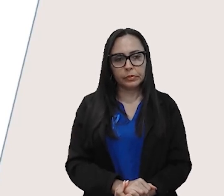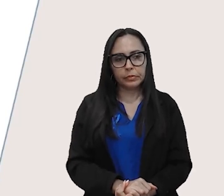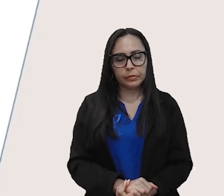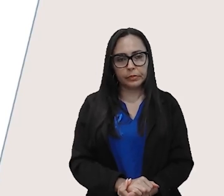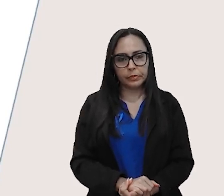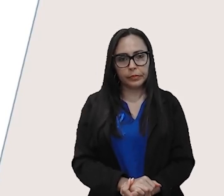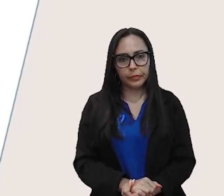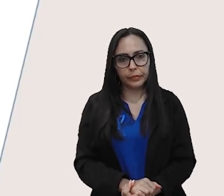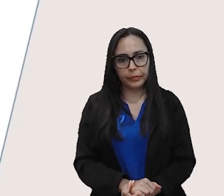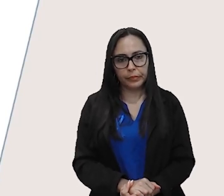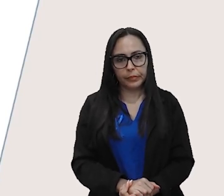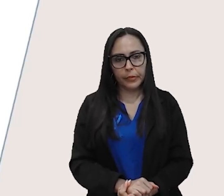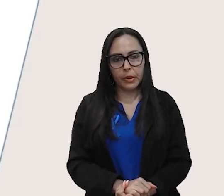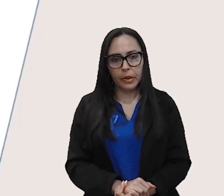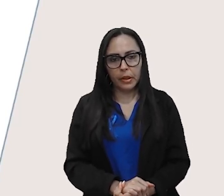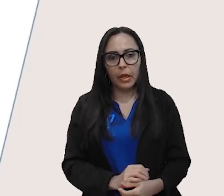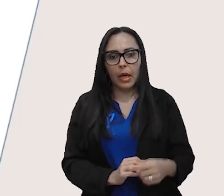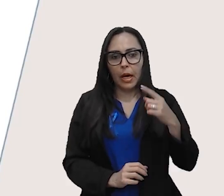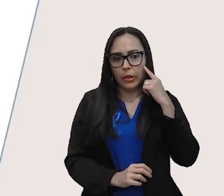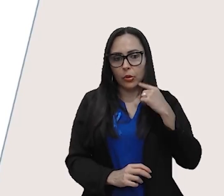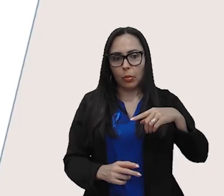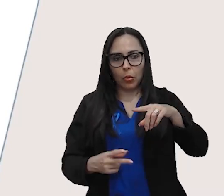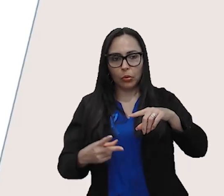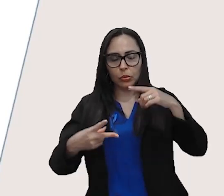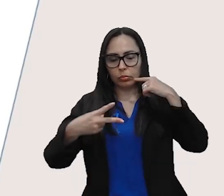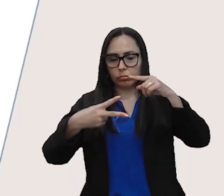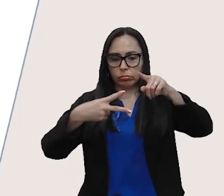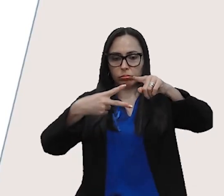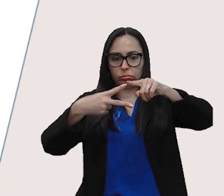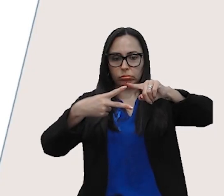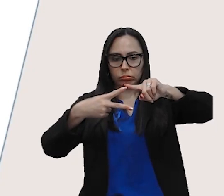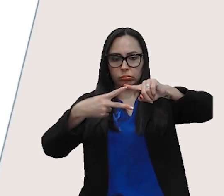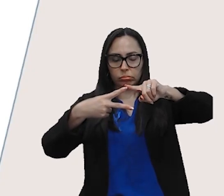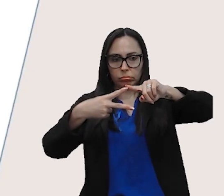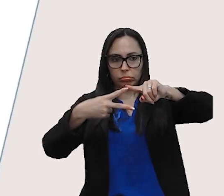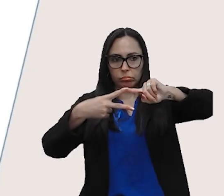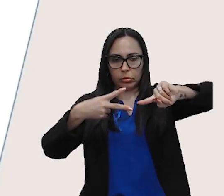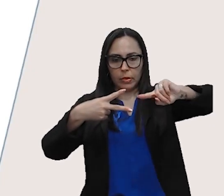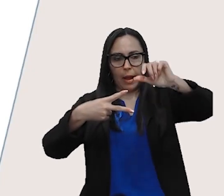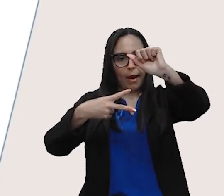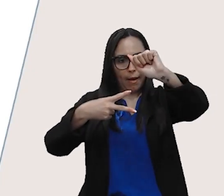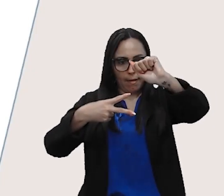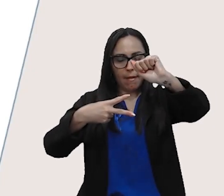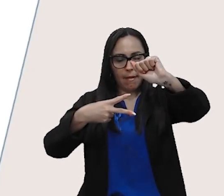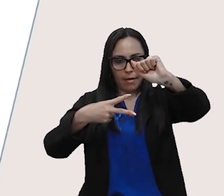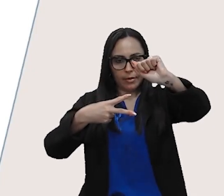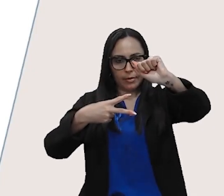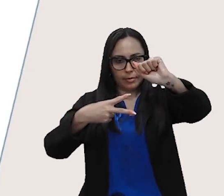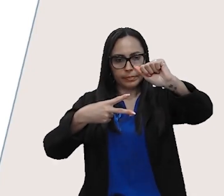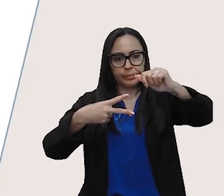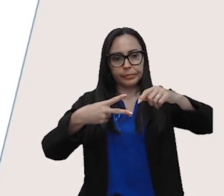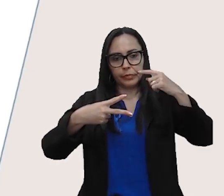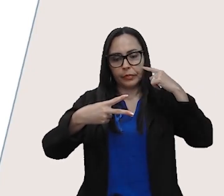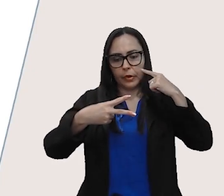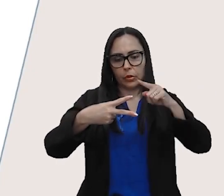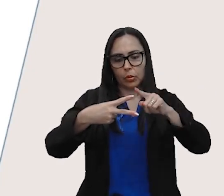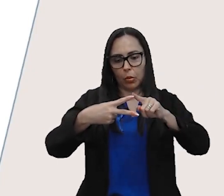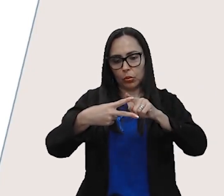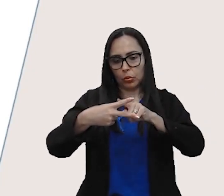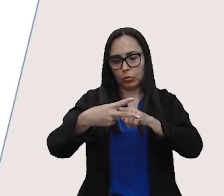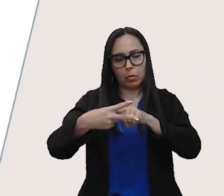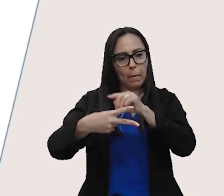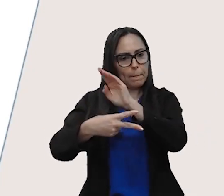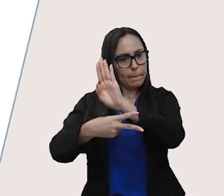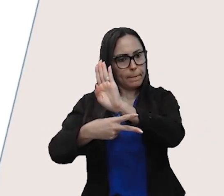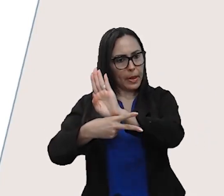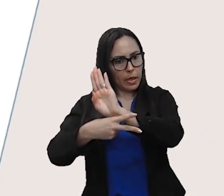que aqui no ponto A eu tenho um ângulo que eu vou chamar de ângulo A, tá certo? Aqui no ponto B